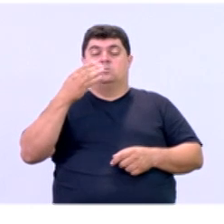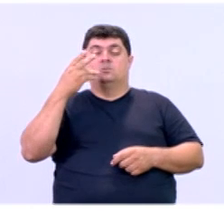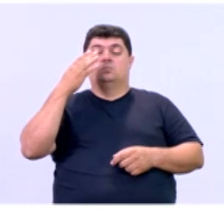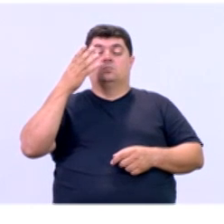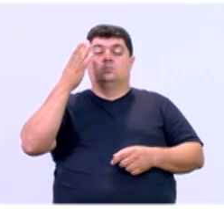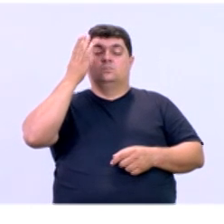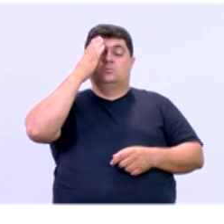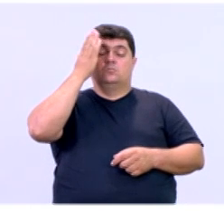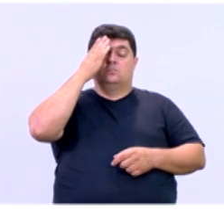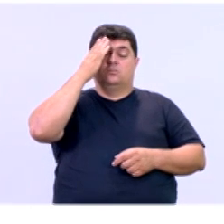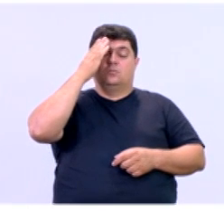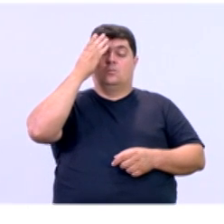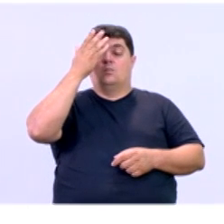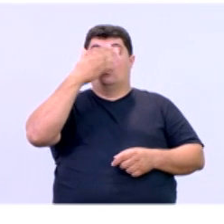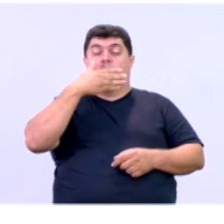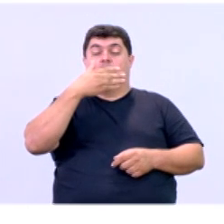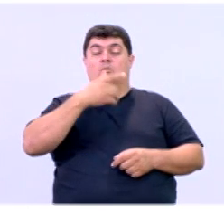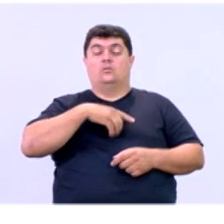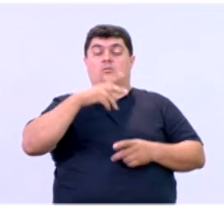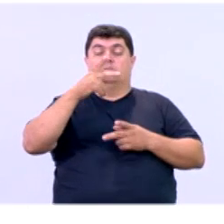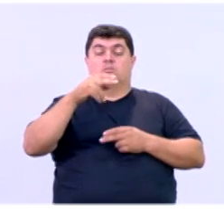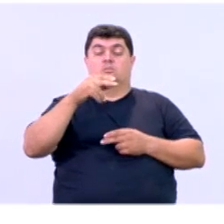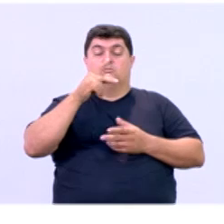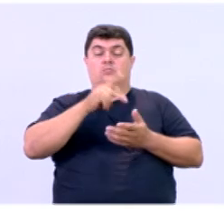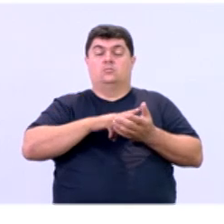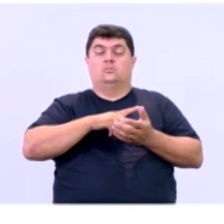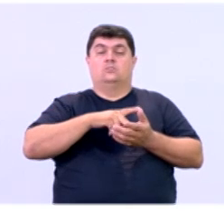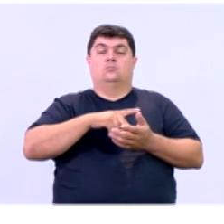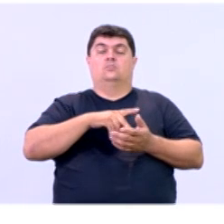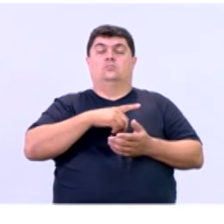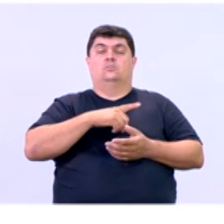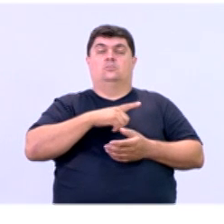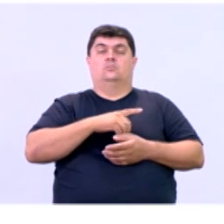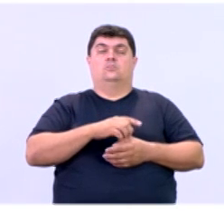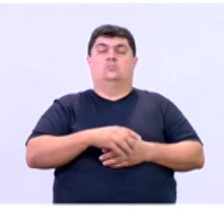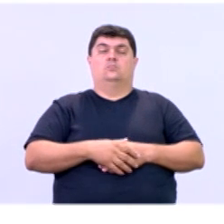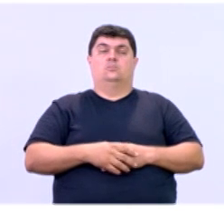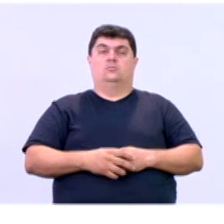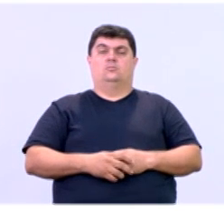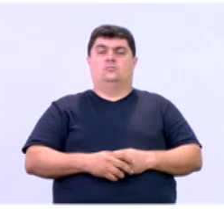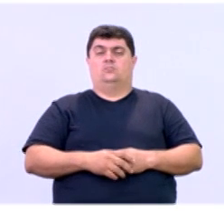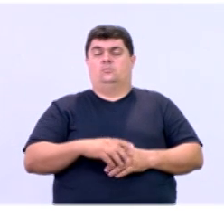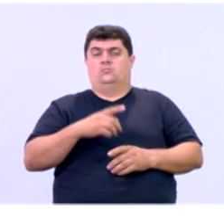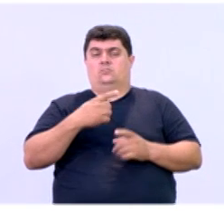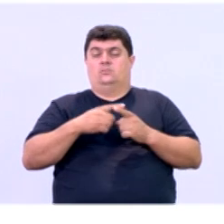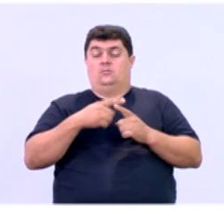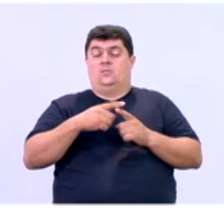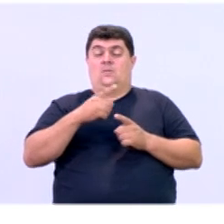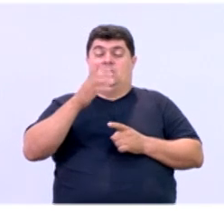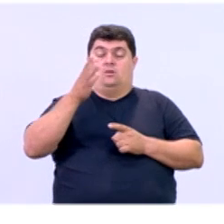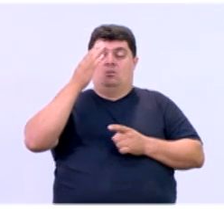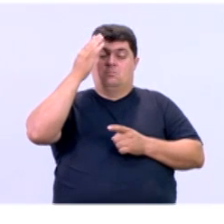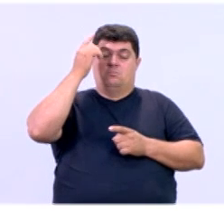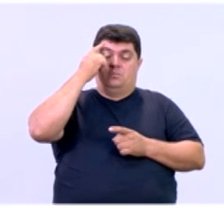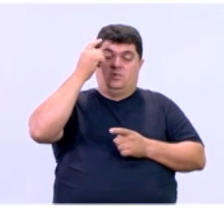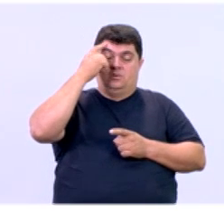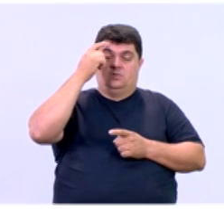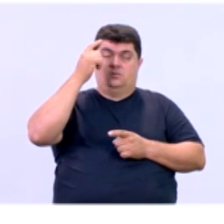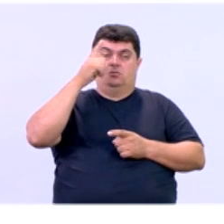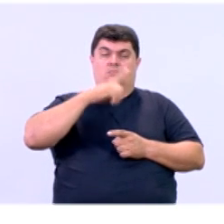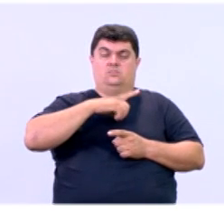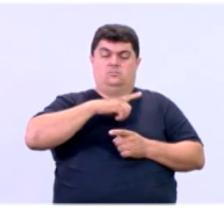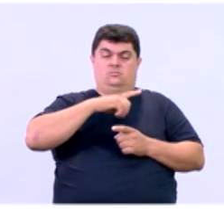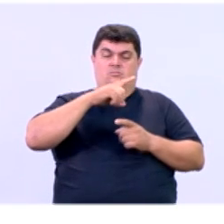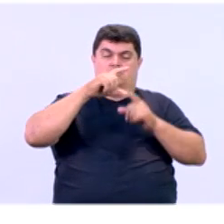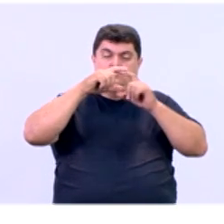né, daquela questão semântica, informar os atributos de acordo com o que ele se espera. Então, nós estamos num